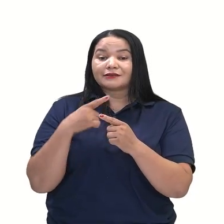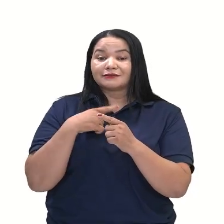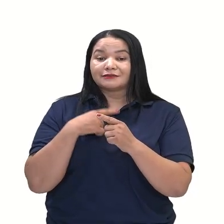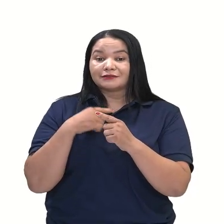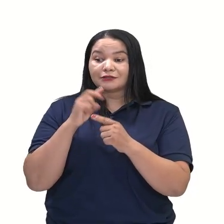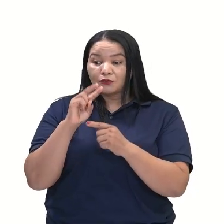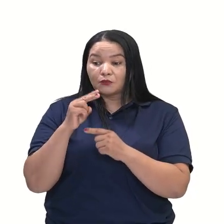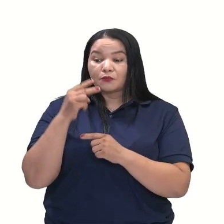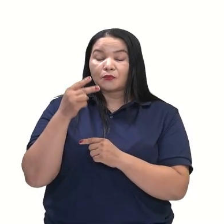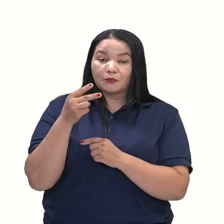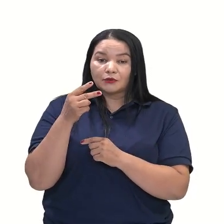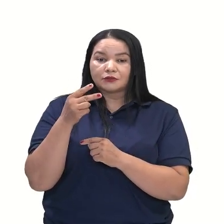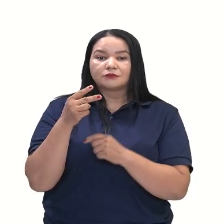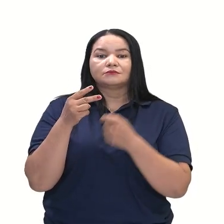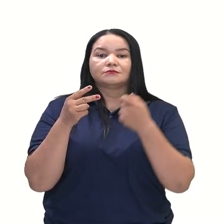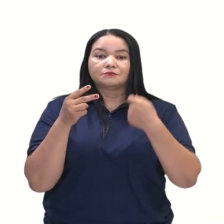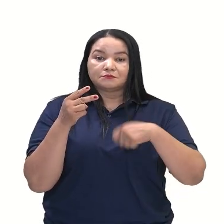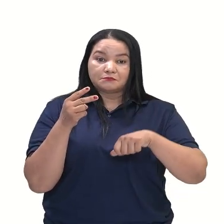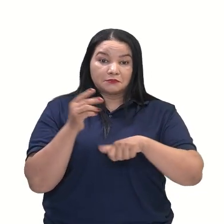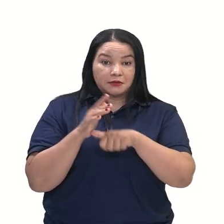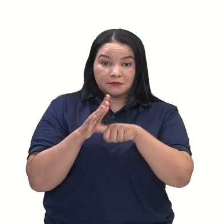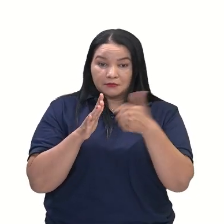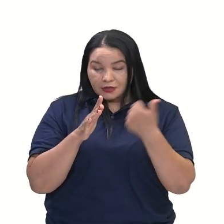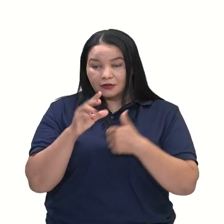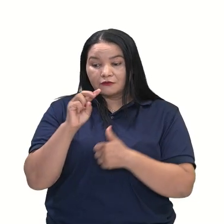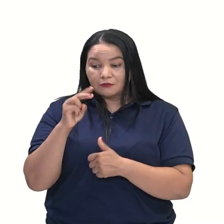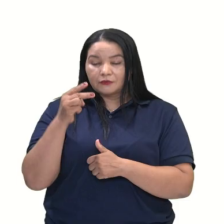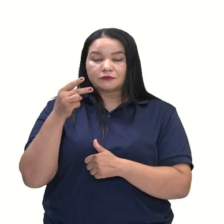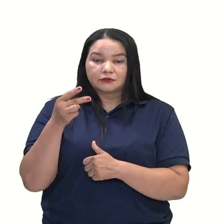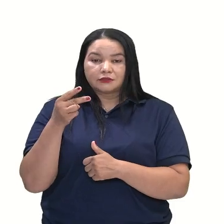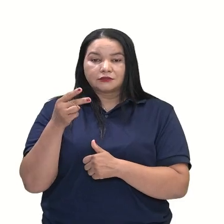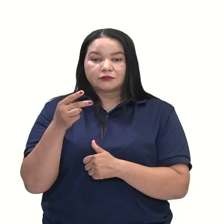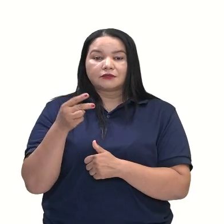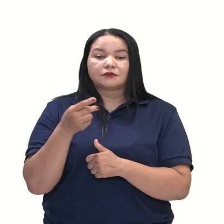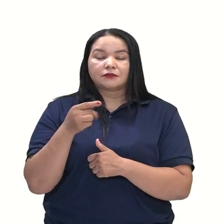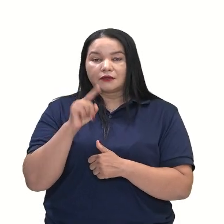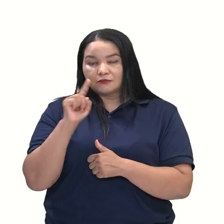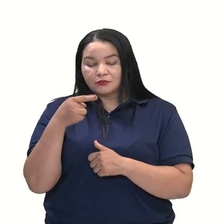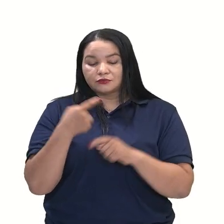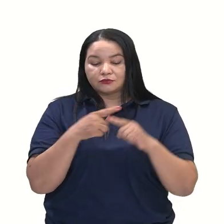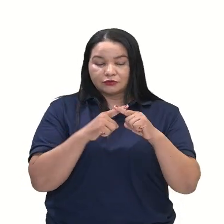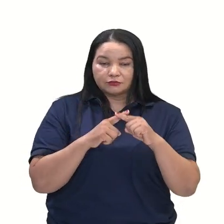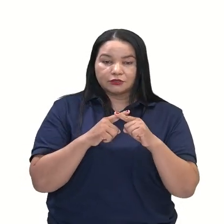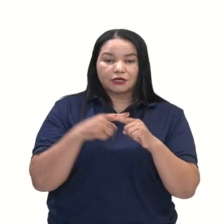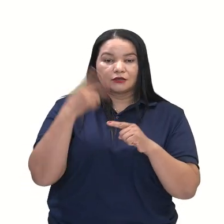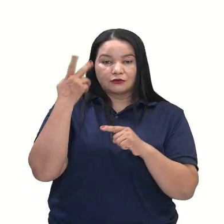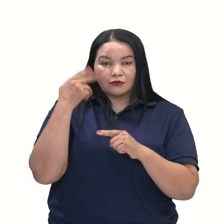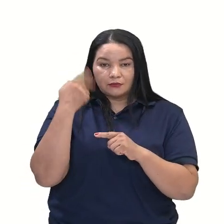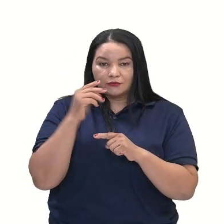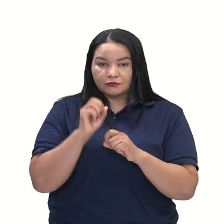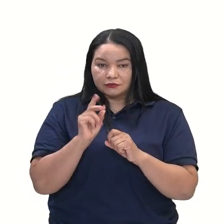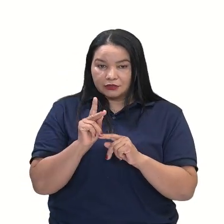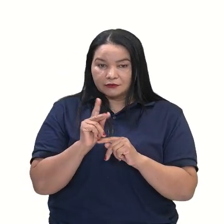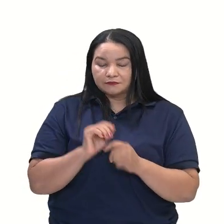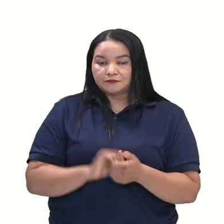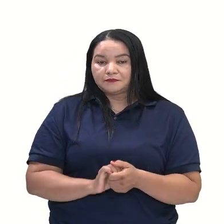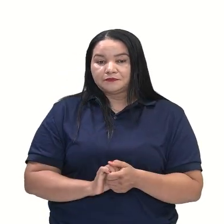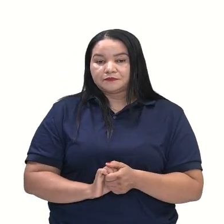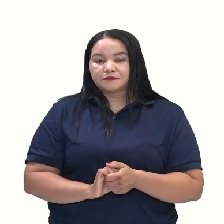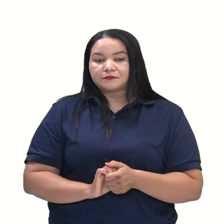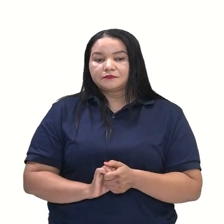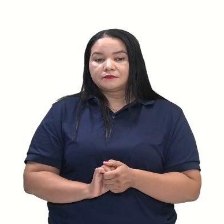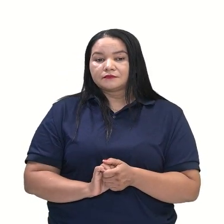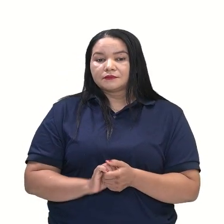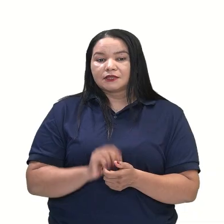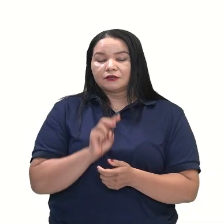ali uma potência, resolva primeiro a potência, para depois você seguir normal multiplicando aí, tá? Todos os números envolvidos.